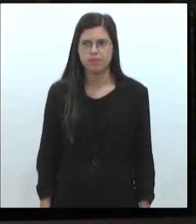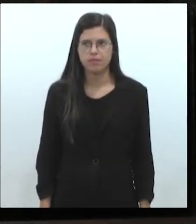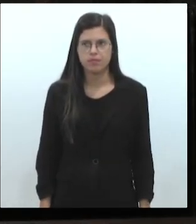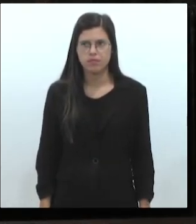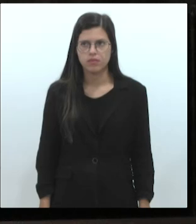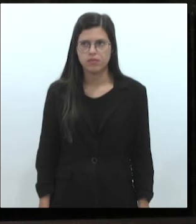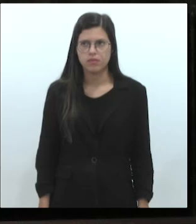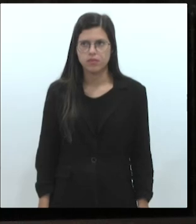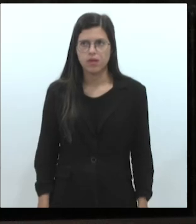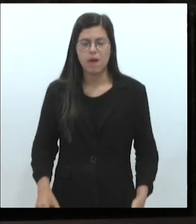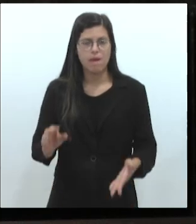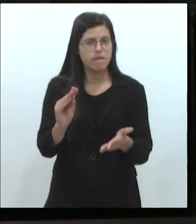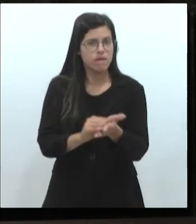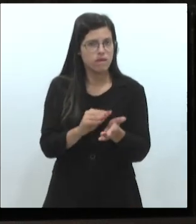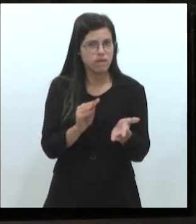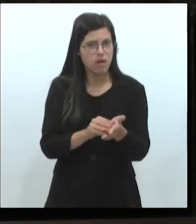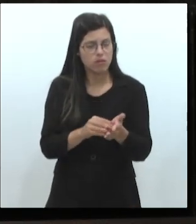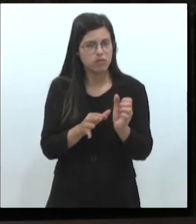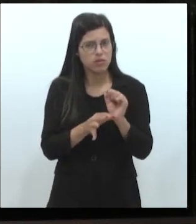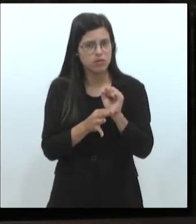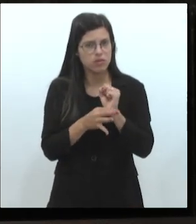A